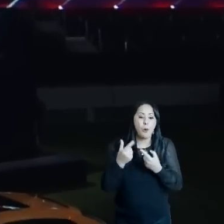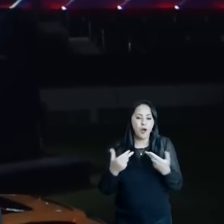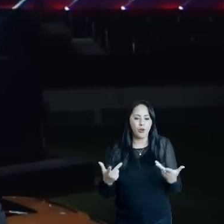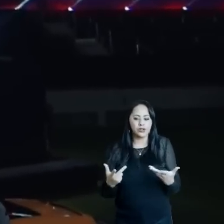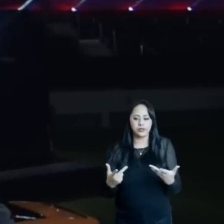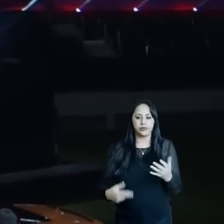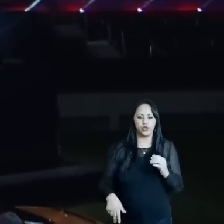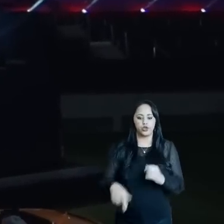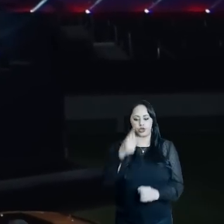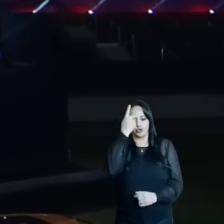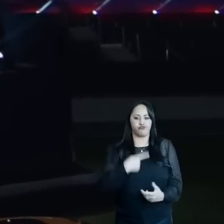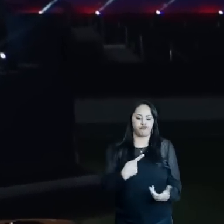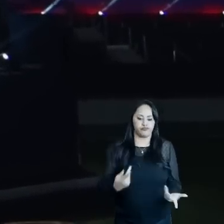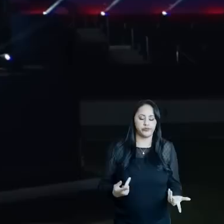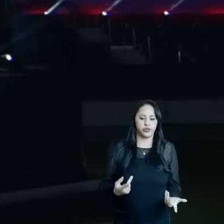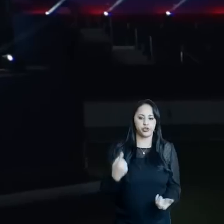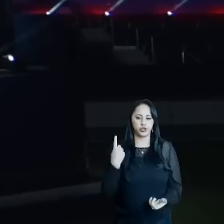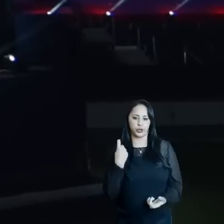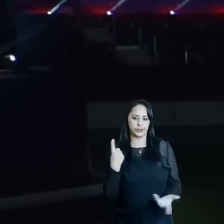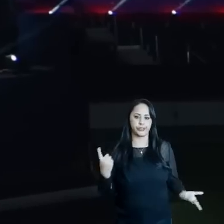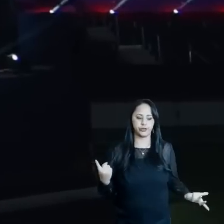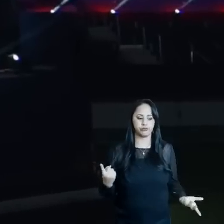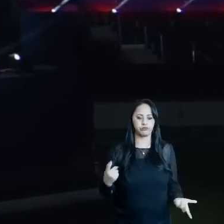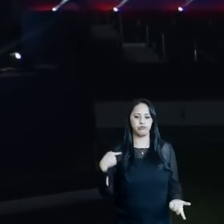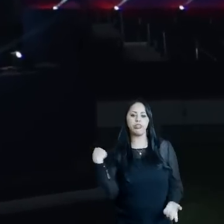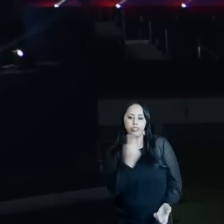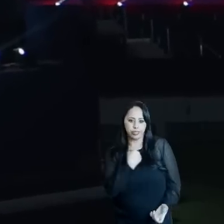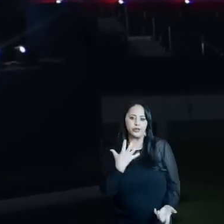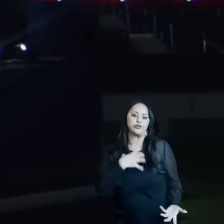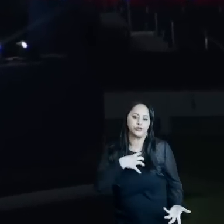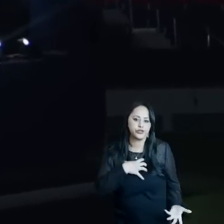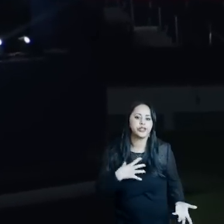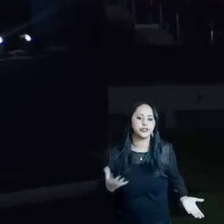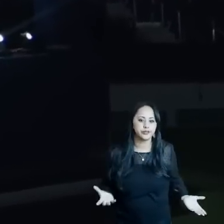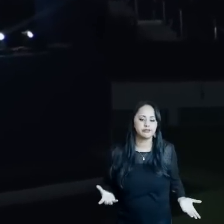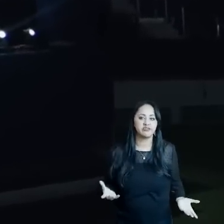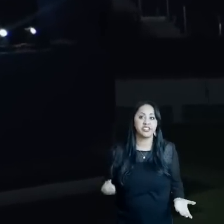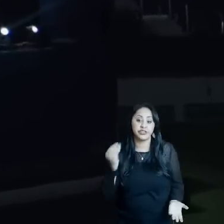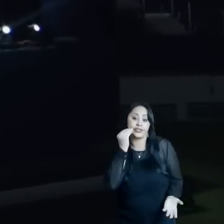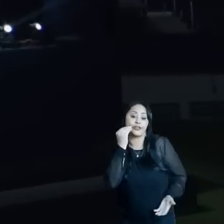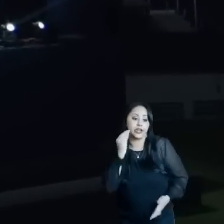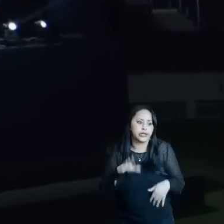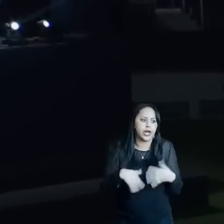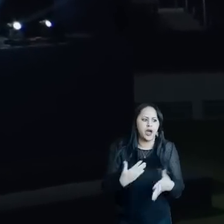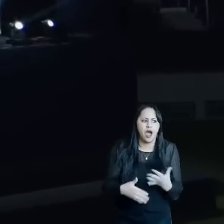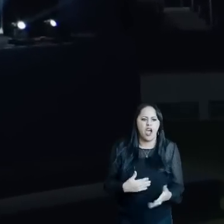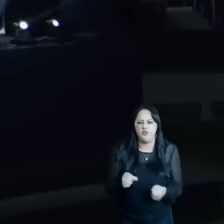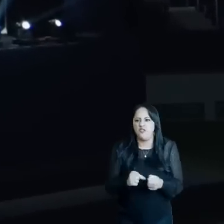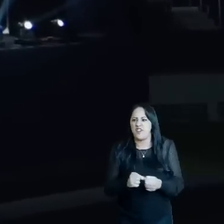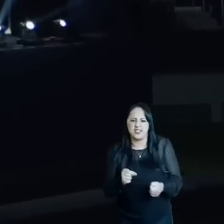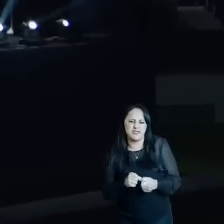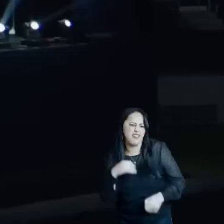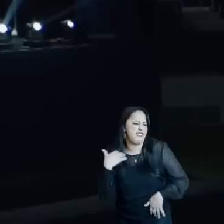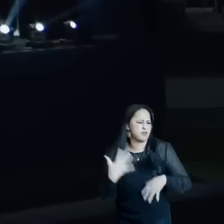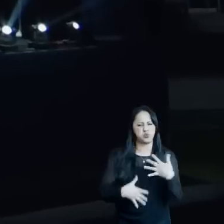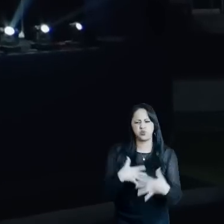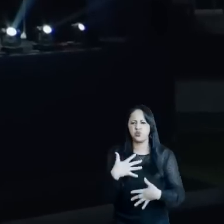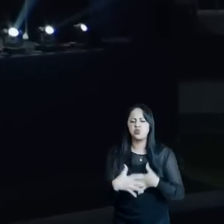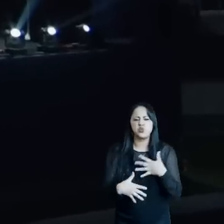conta própria. A gente tenta fazer do nosso próprio jeito, da nossa própria maneira, a gente tenta dar os nossos pulos, vamos fazer acontecer, vou fazer